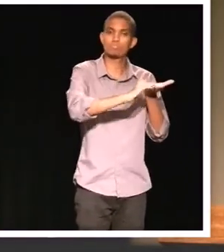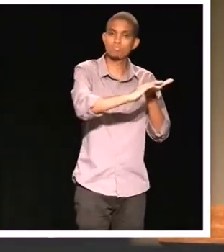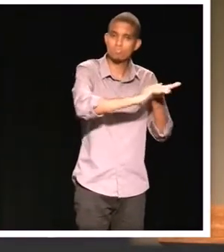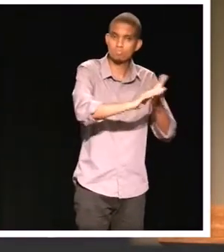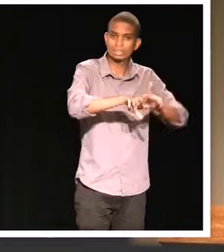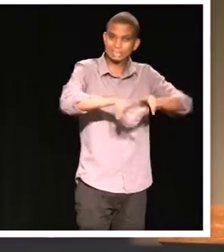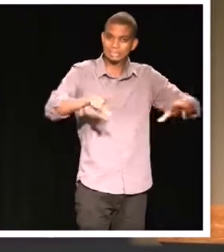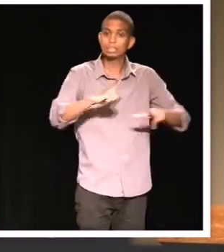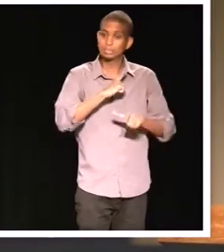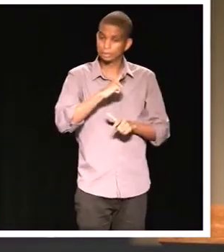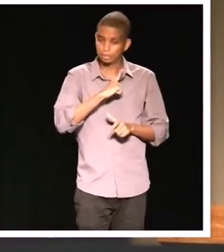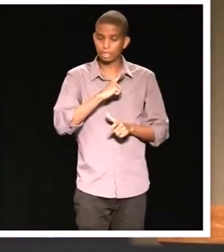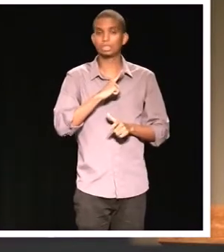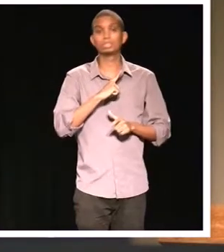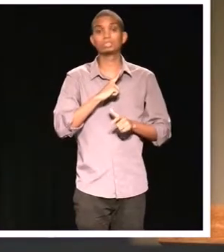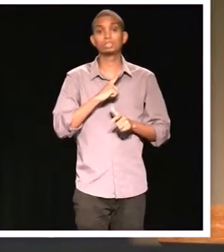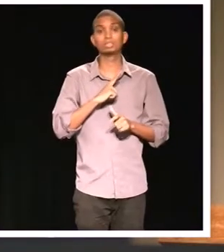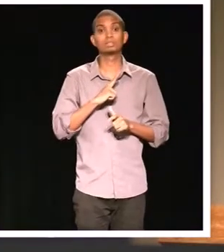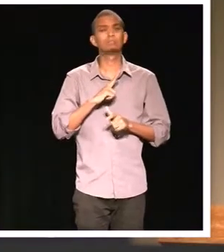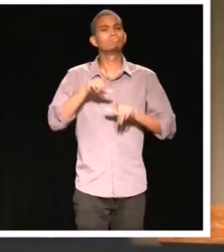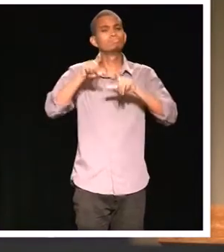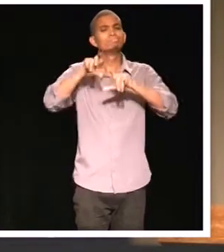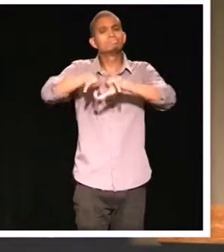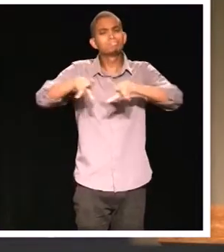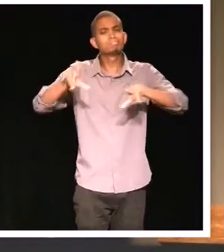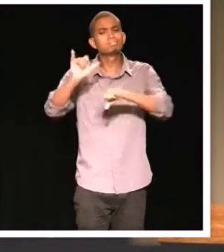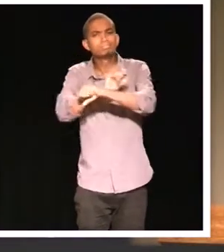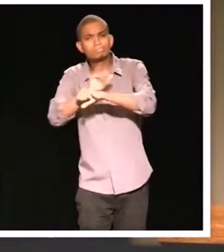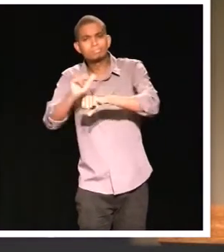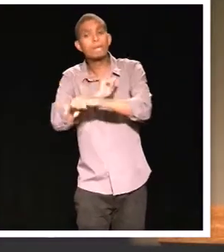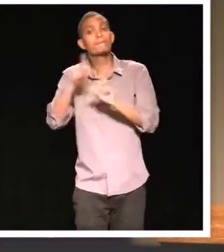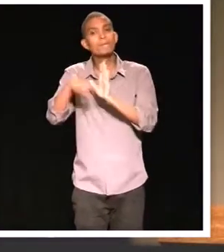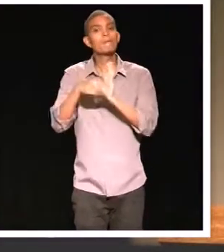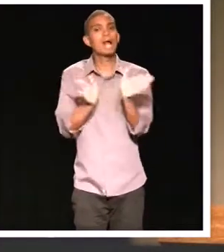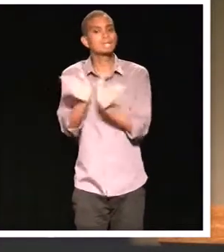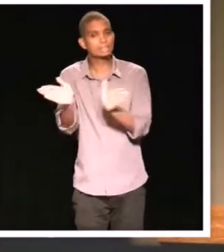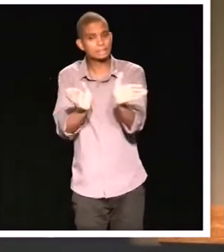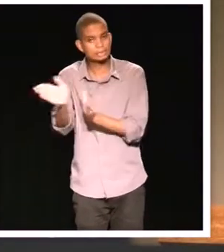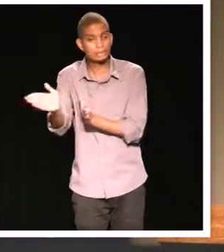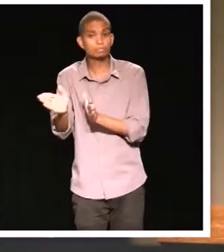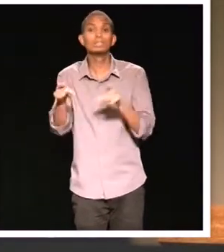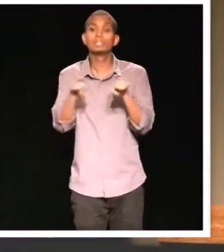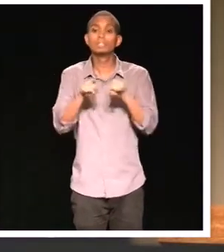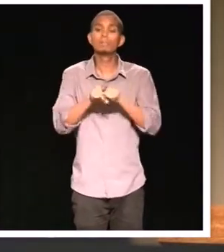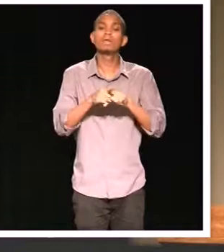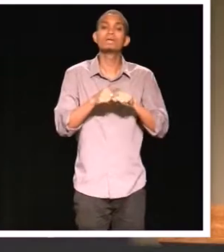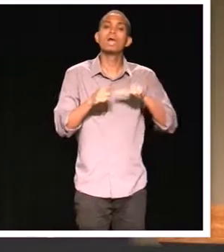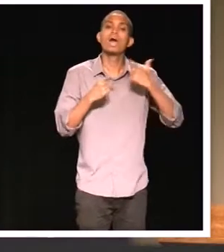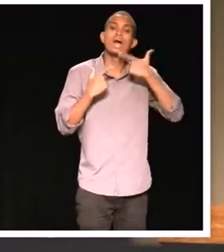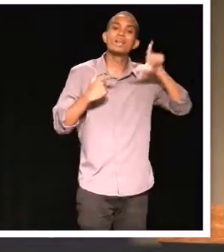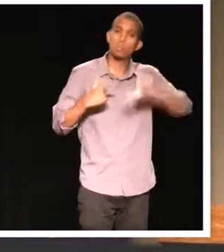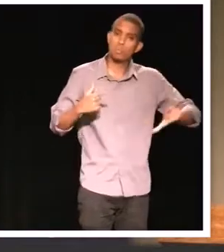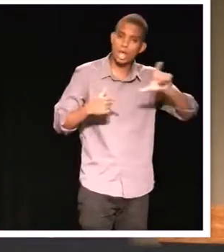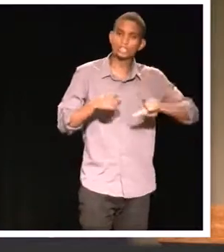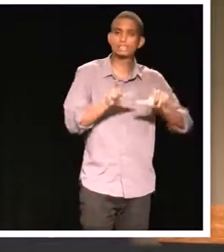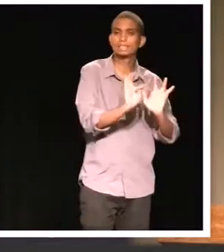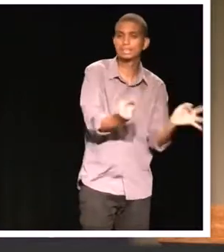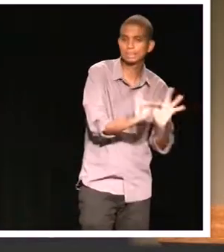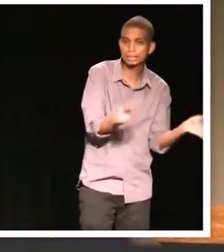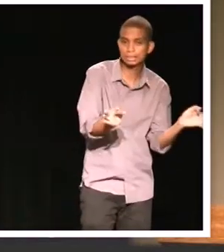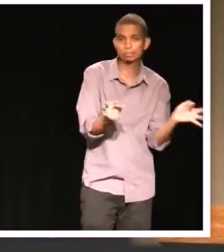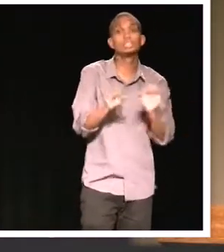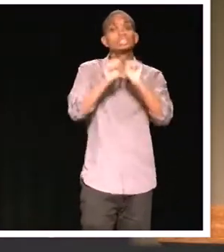caracteres ampliados, os dispositivos de multimédia acessível, assim como a linguagem simples, escrita oral, os